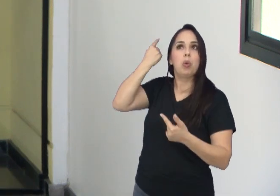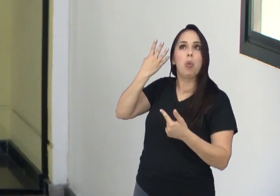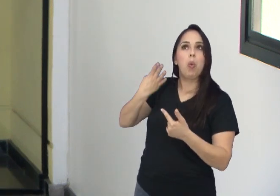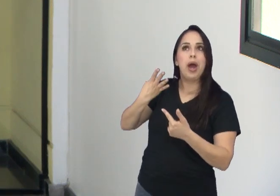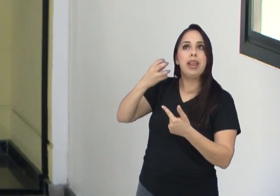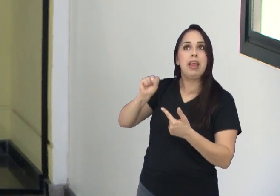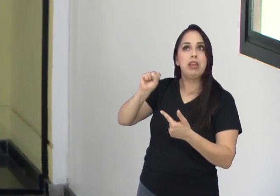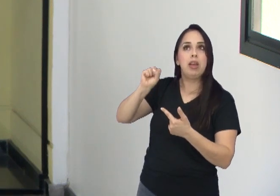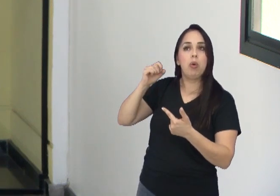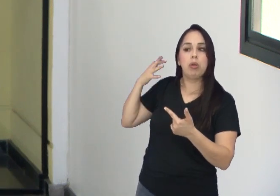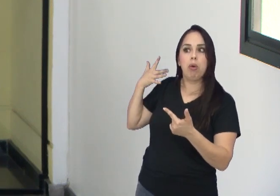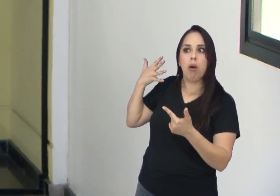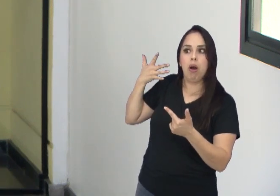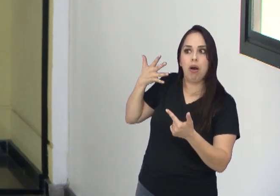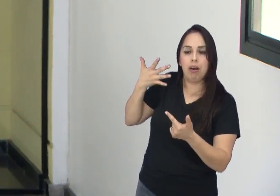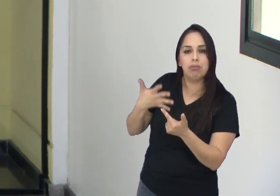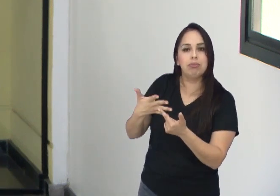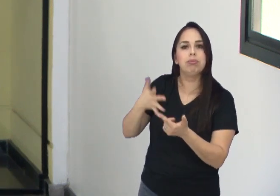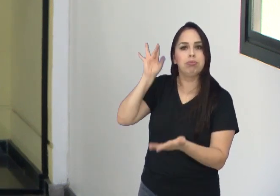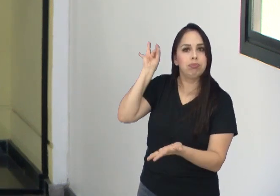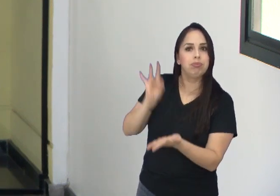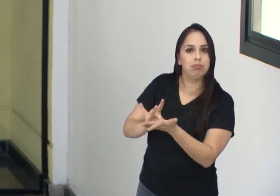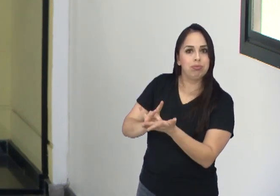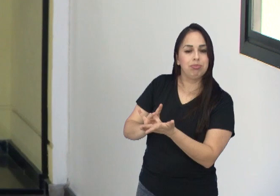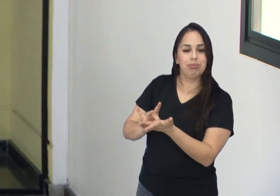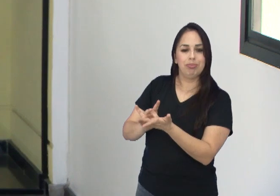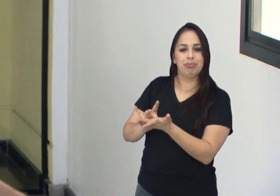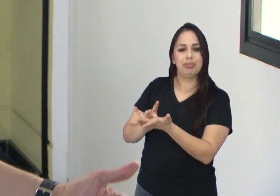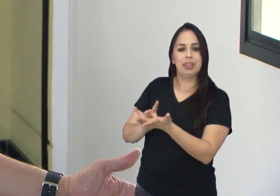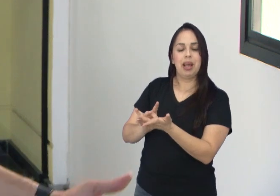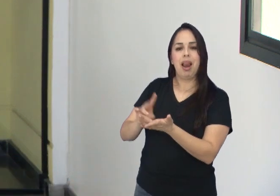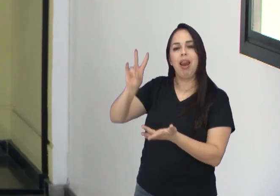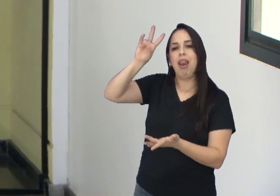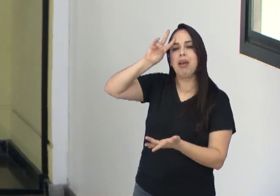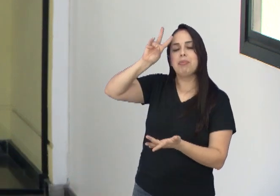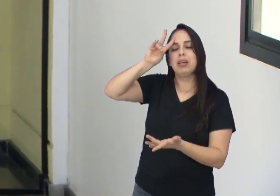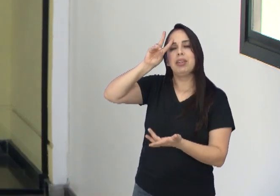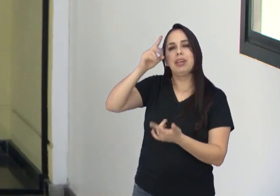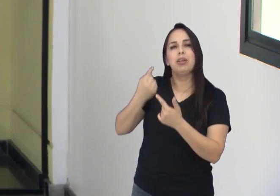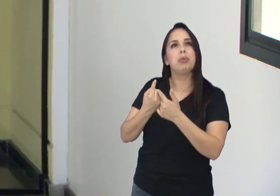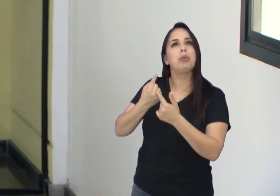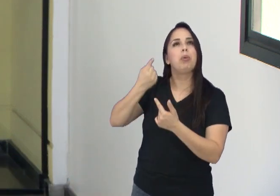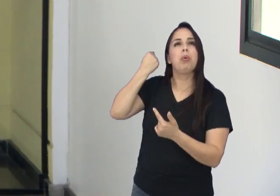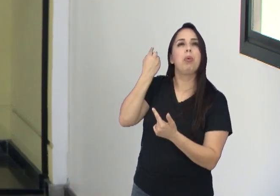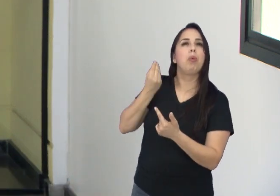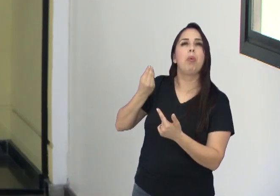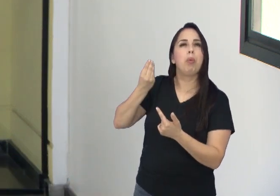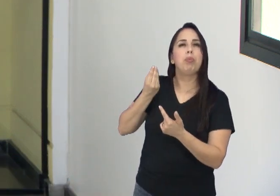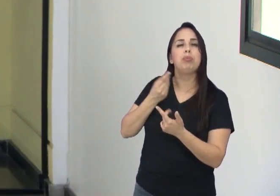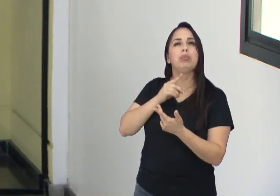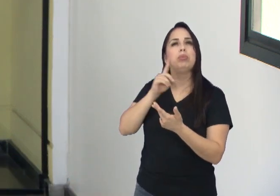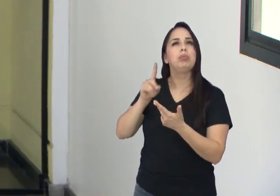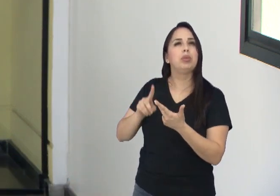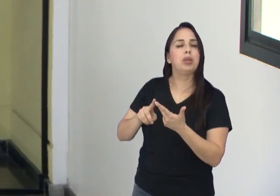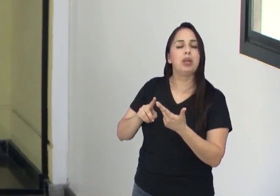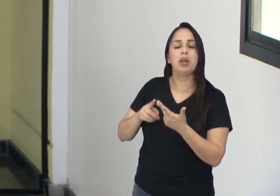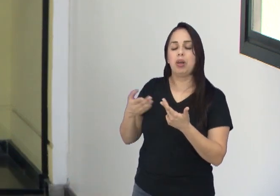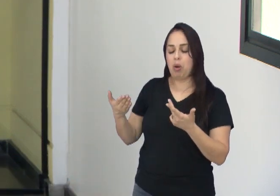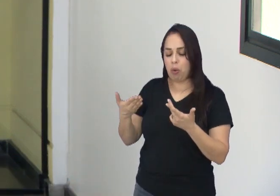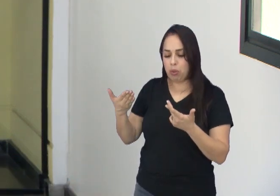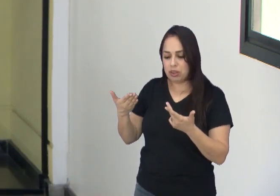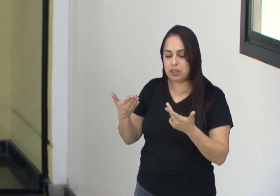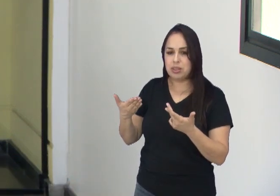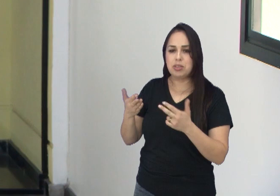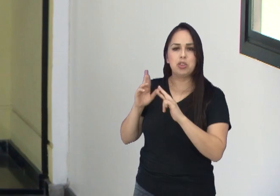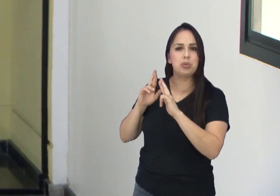anos de existência concreta do bairro, de lembrar coisas como era no passado, como nós estamos hoje,